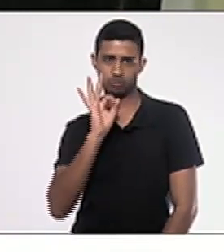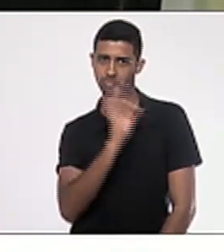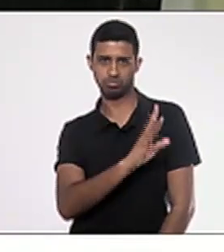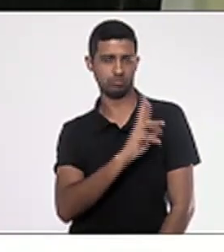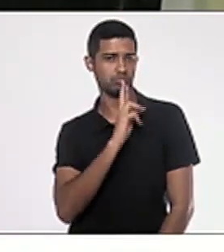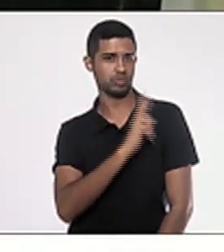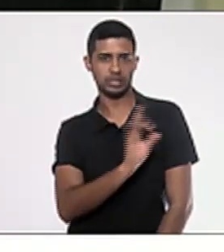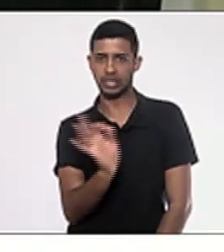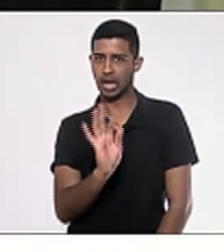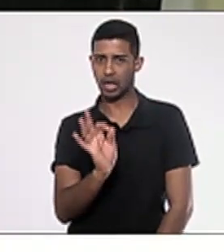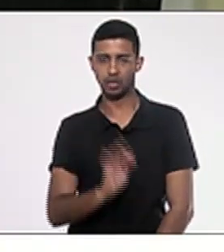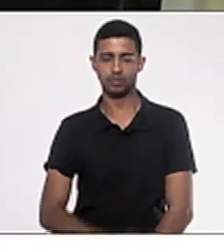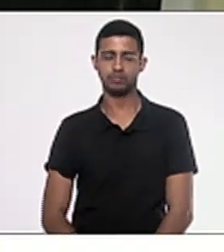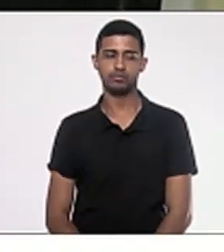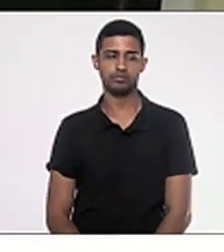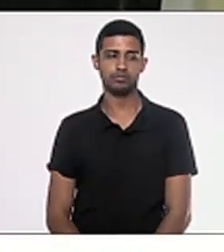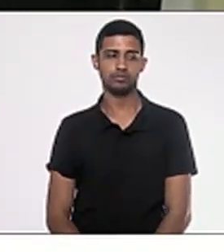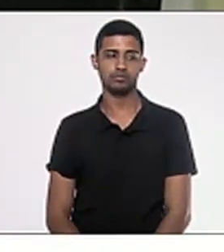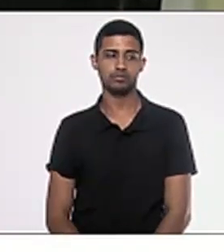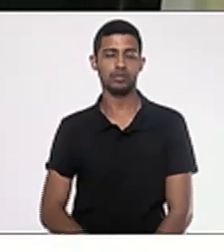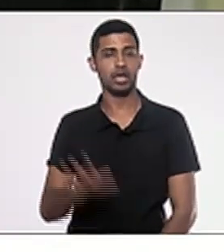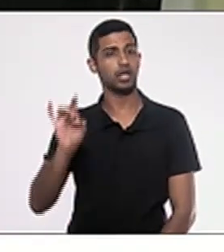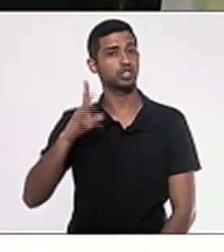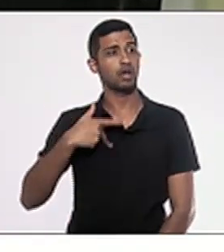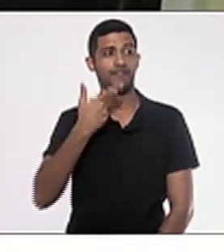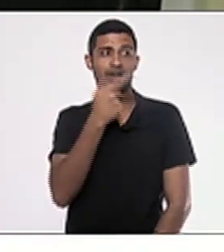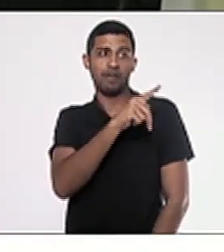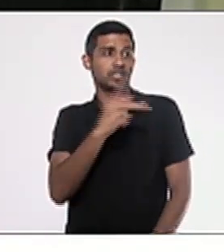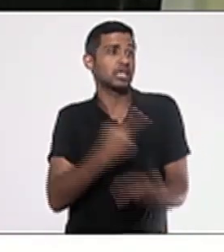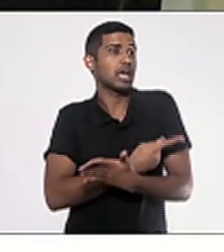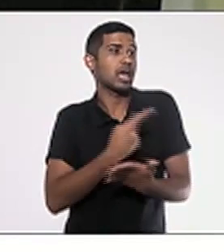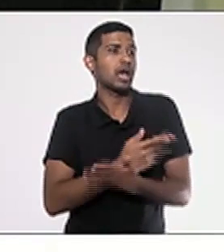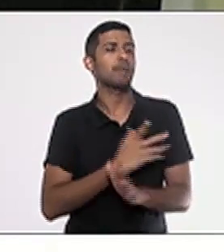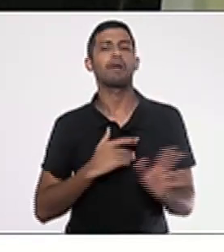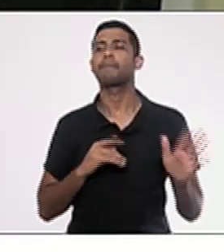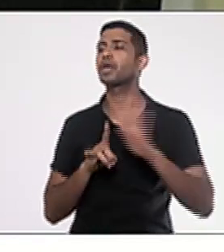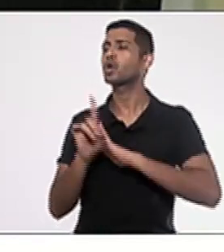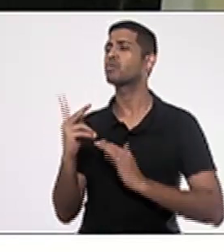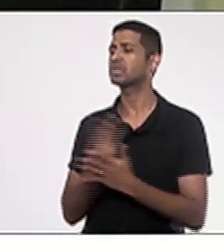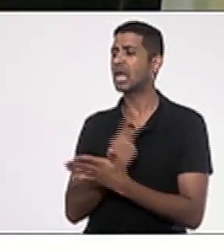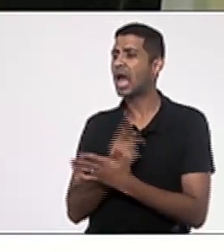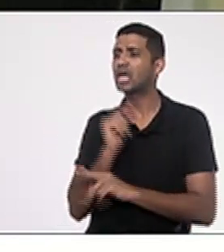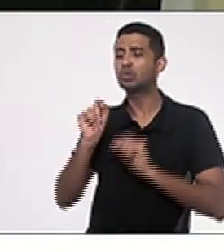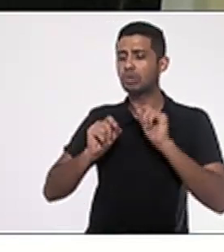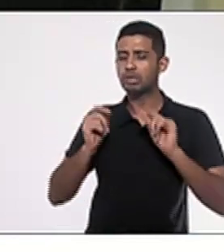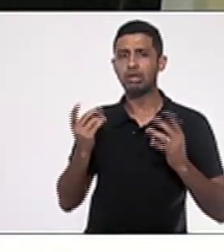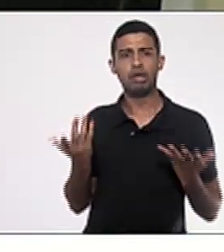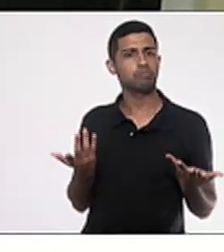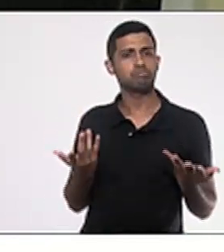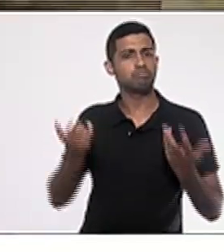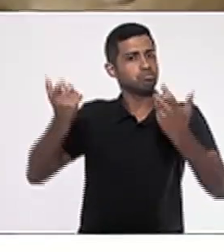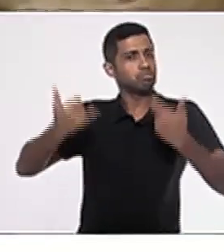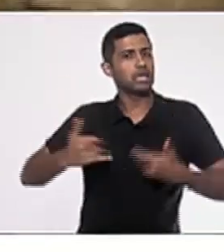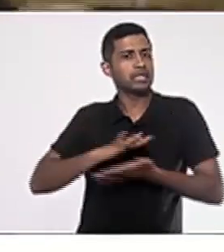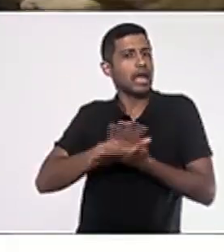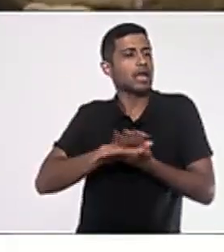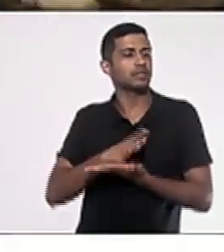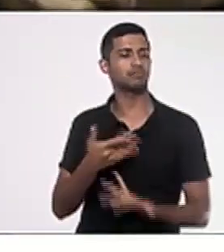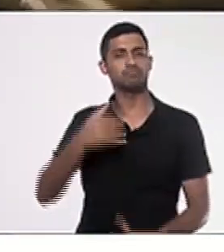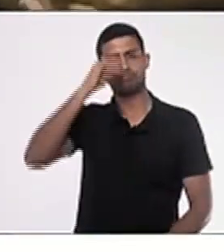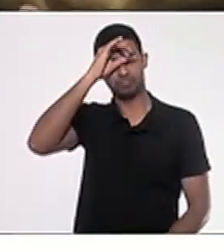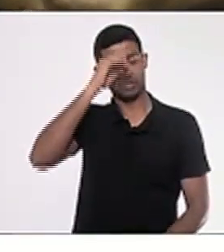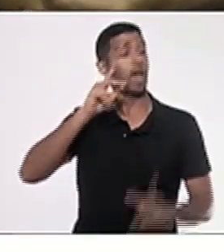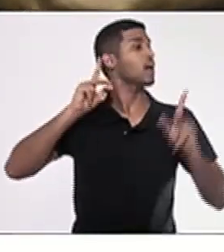também, a Light não justifica. Ela fala, você está irregular. Aí você pergunta, mas irregular em quê? É isso aí. É exatamente assim.